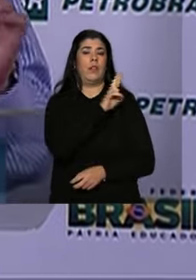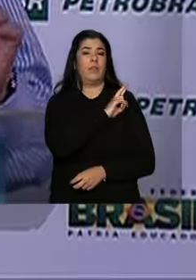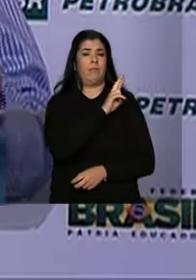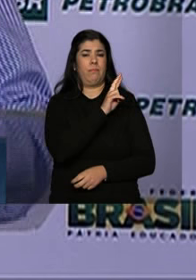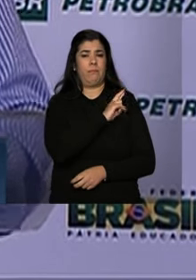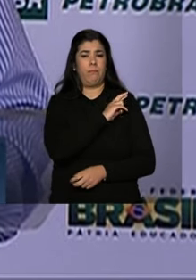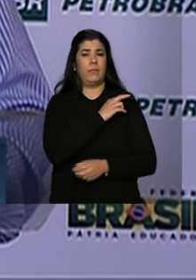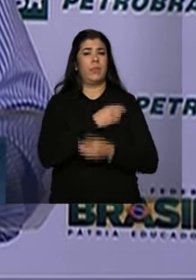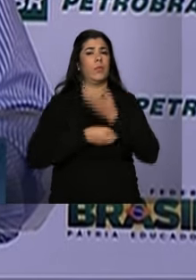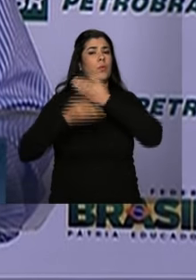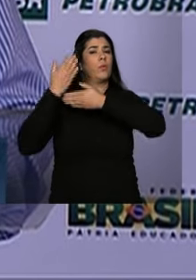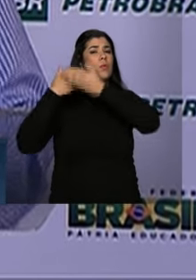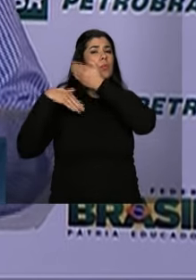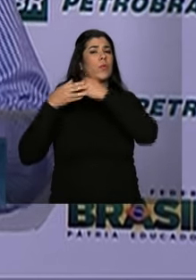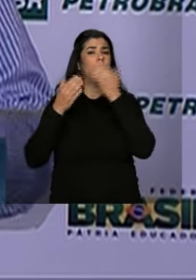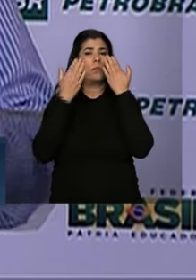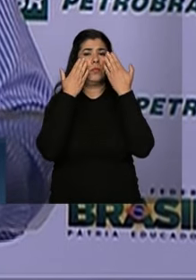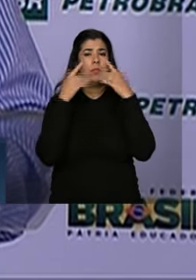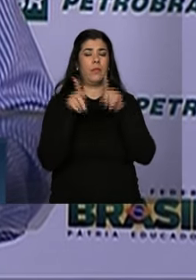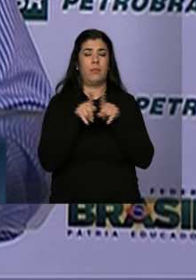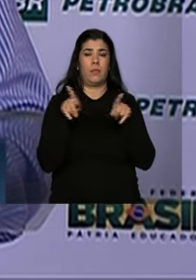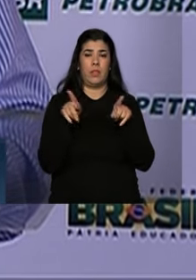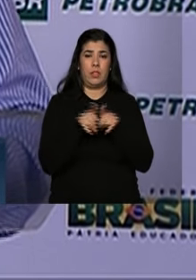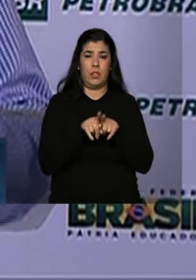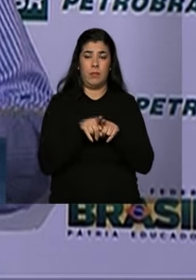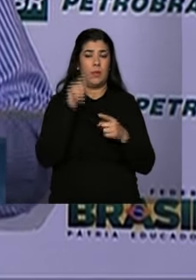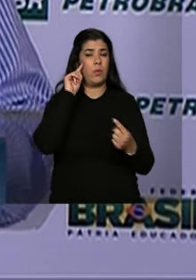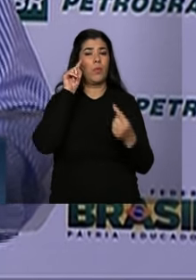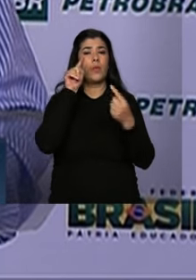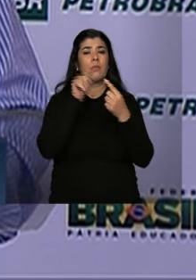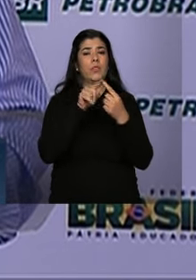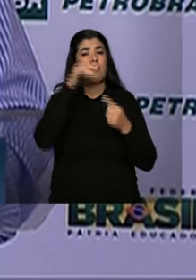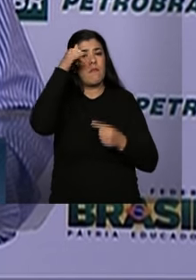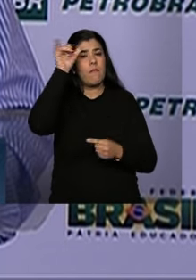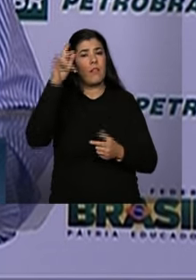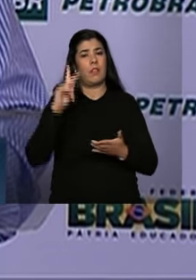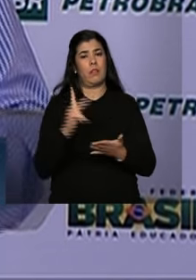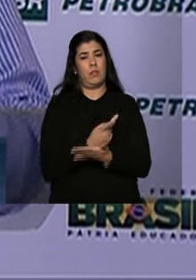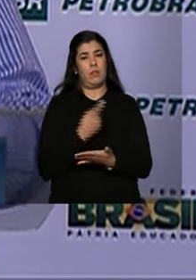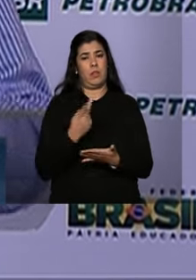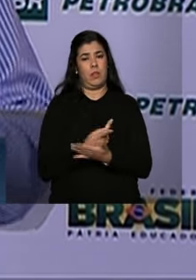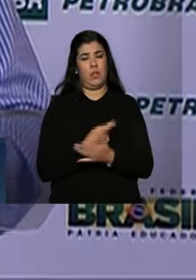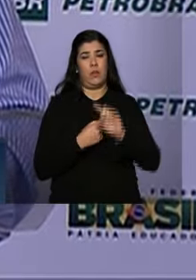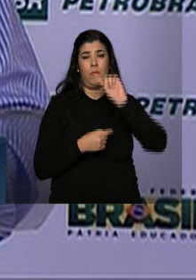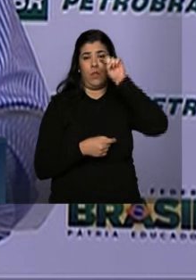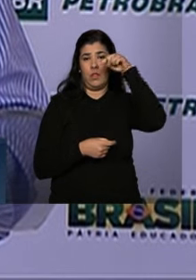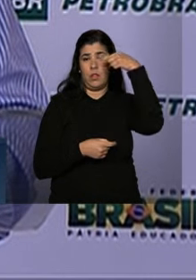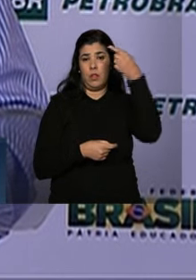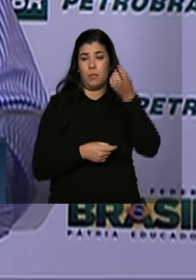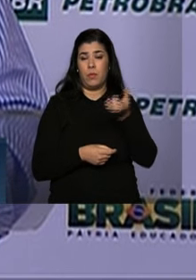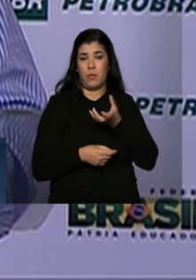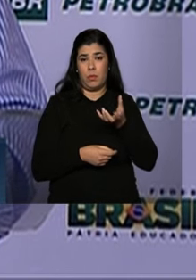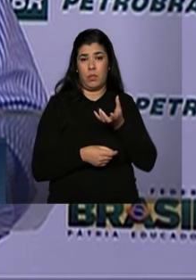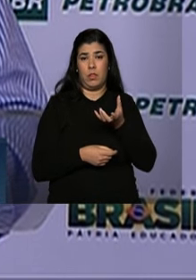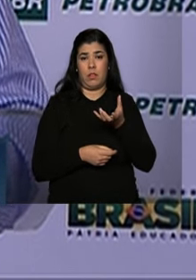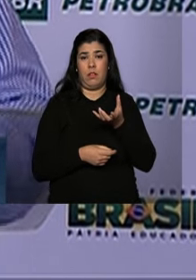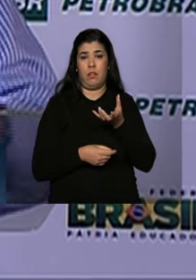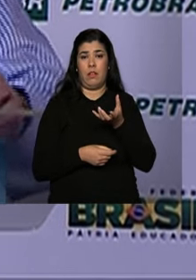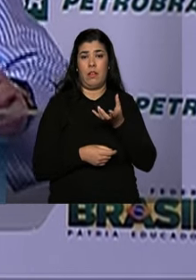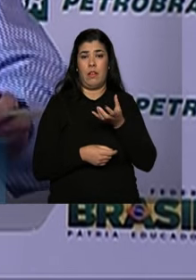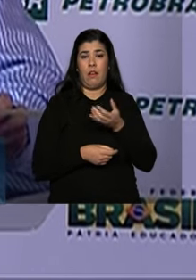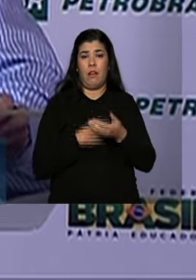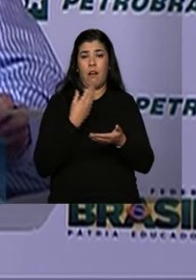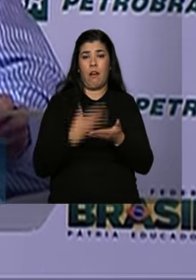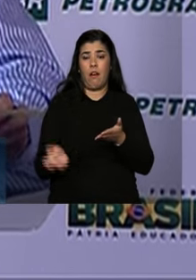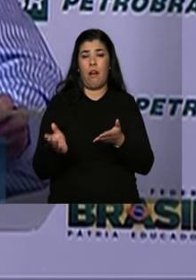responsabilidade para o passado, pois não vamos permitir jamais que erros praticados por quem queria lesar o patrimônio da